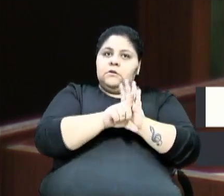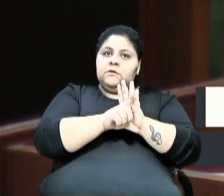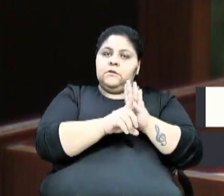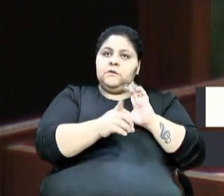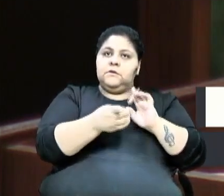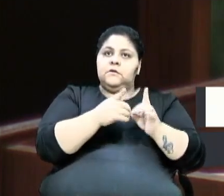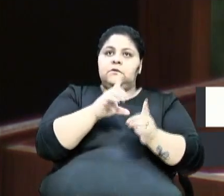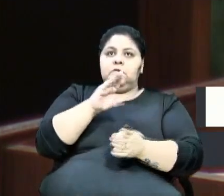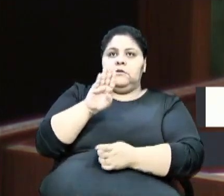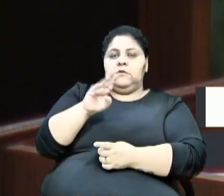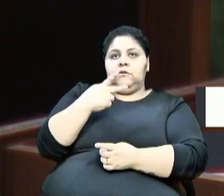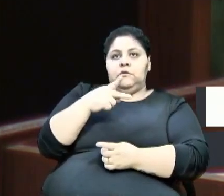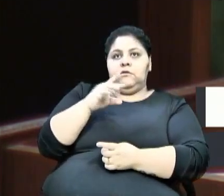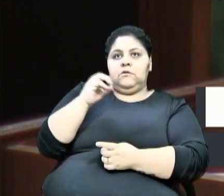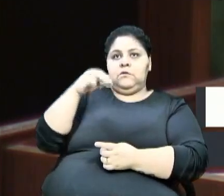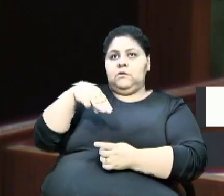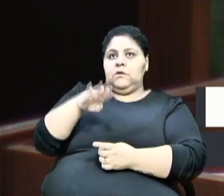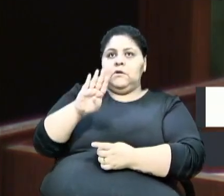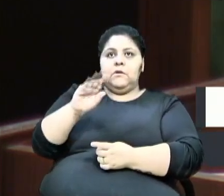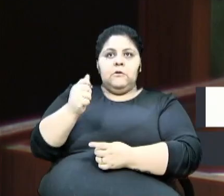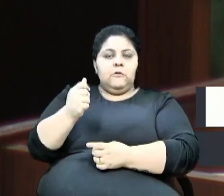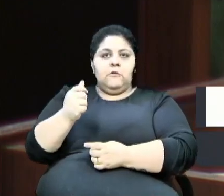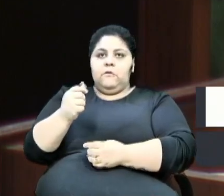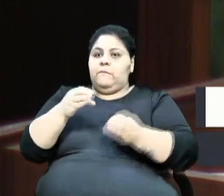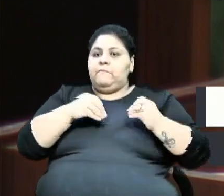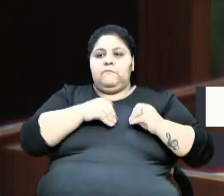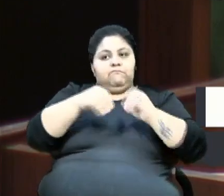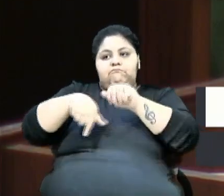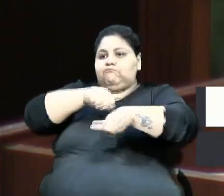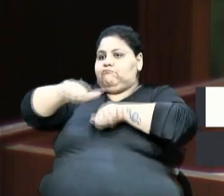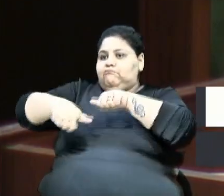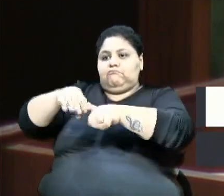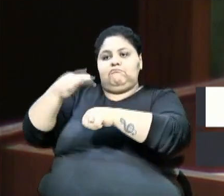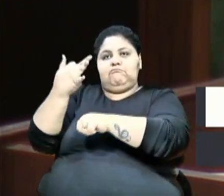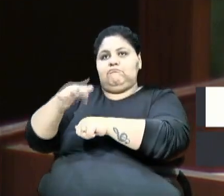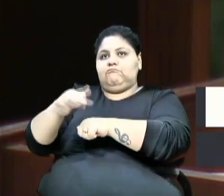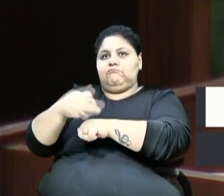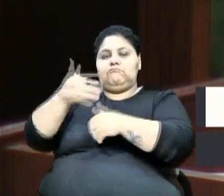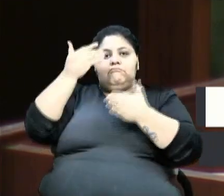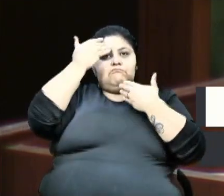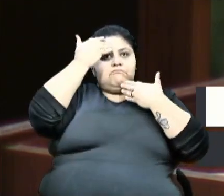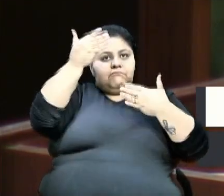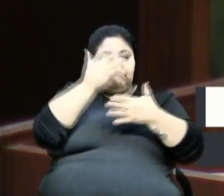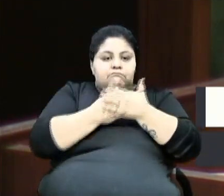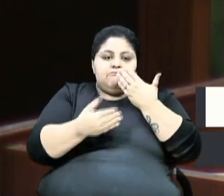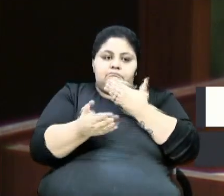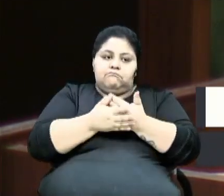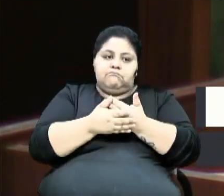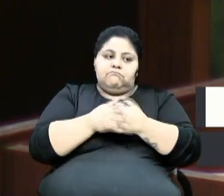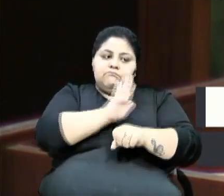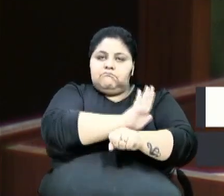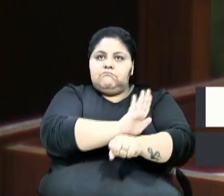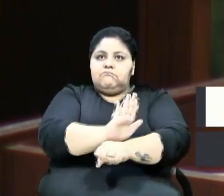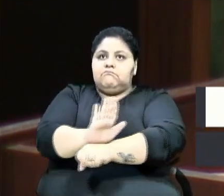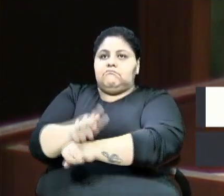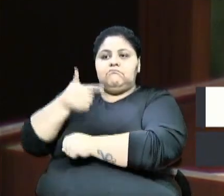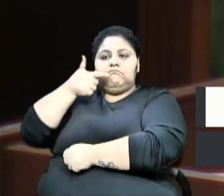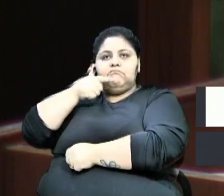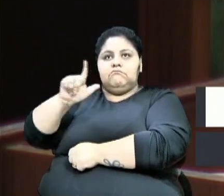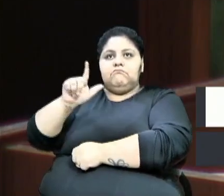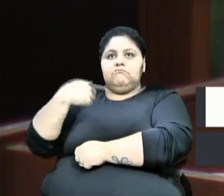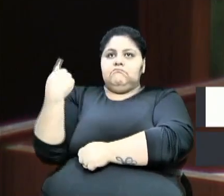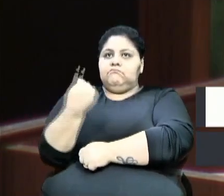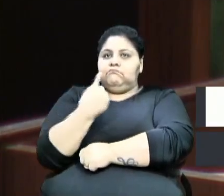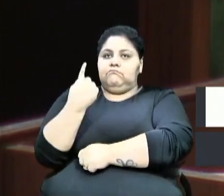pombas não causam mal nenhum a ninguém. Gratidão a todos que nos ajudaram nessas conquistas, sozinhos